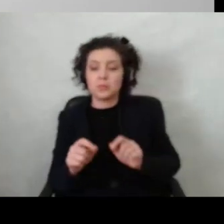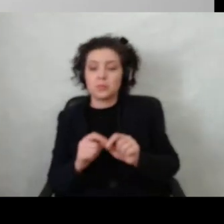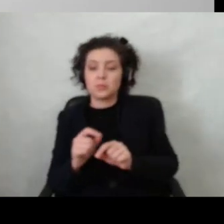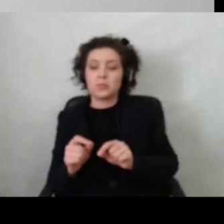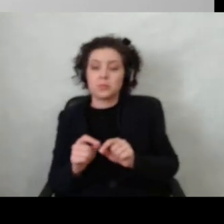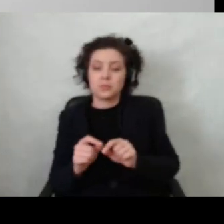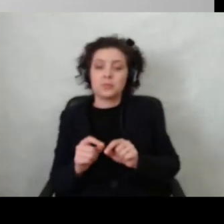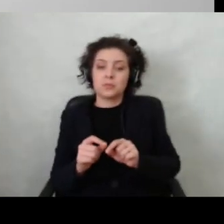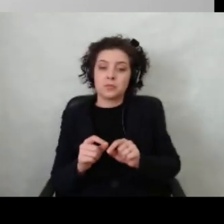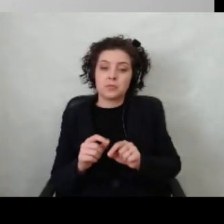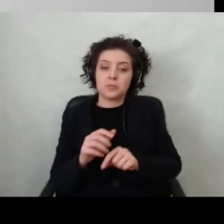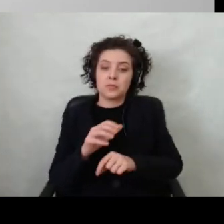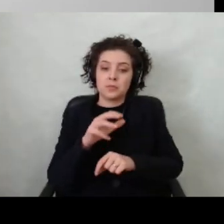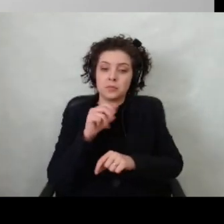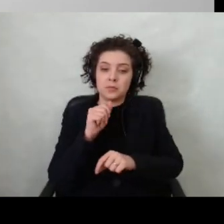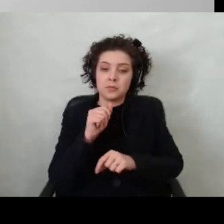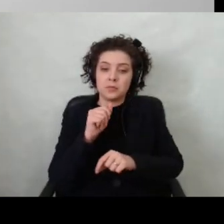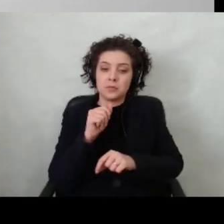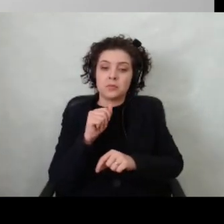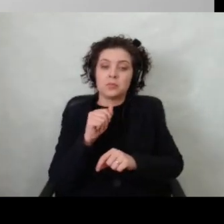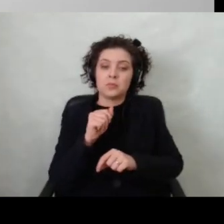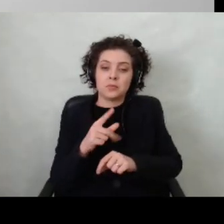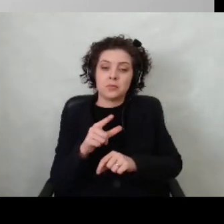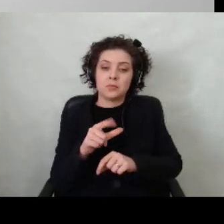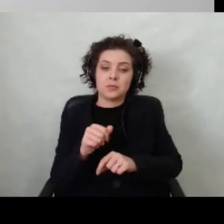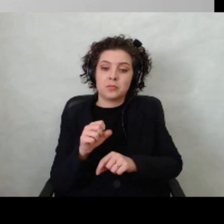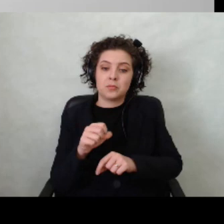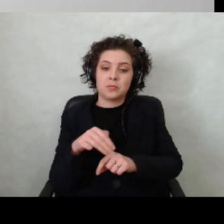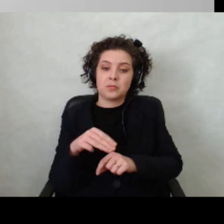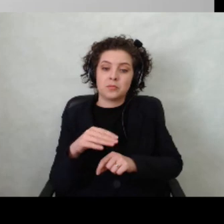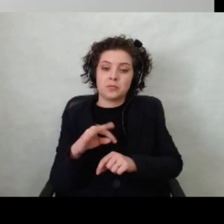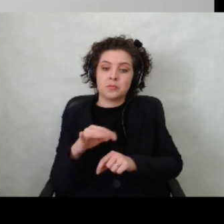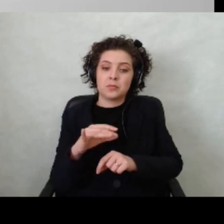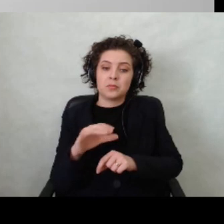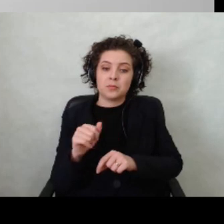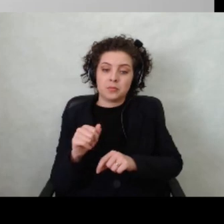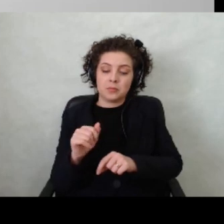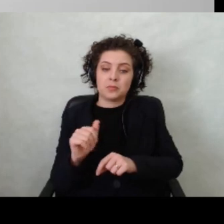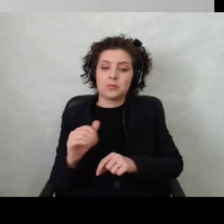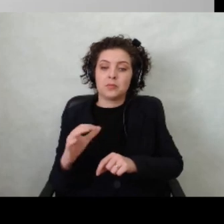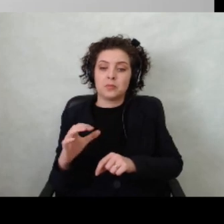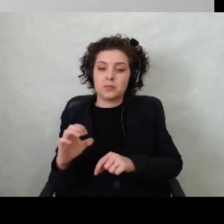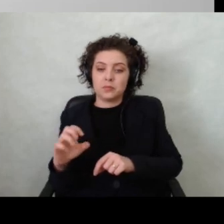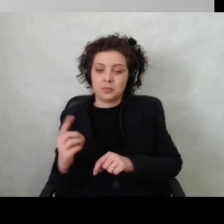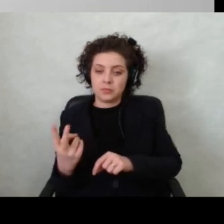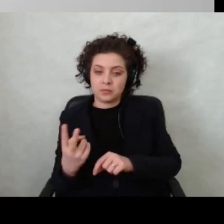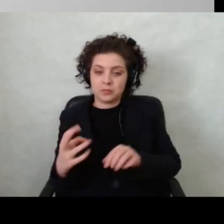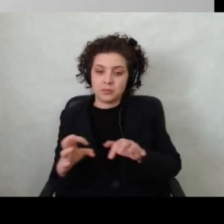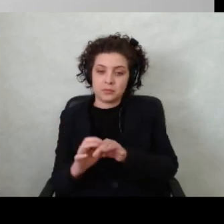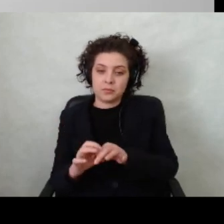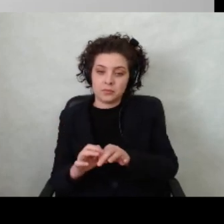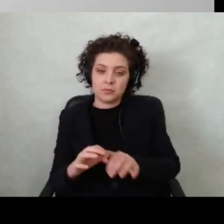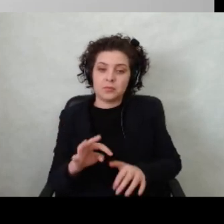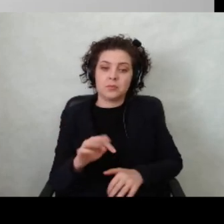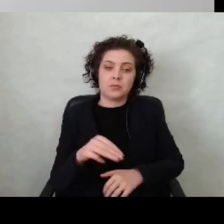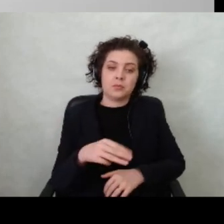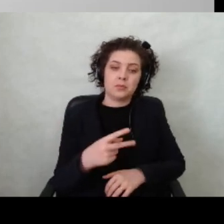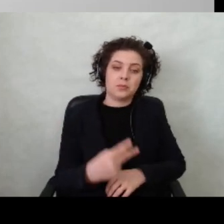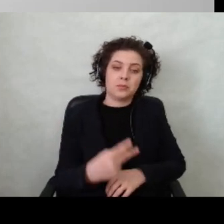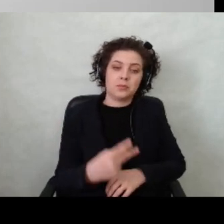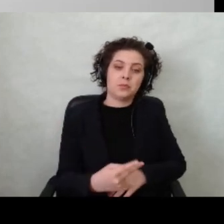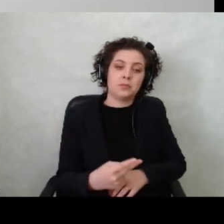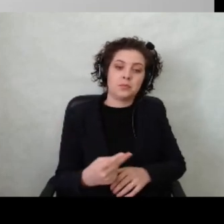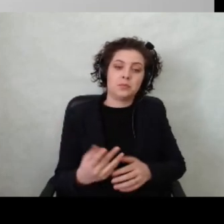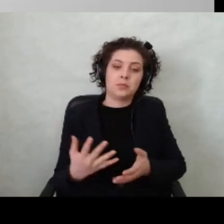plasmática, né, pela membrana plasmática, se ligando na ACE2 e também na TMPRSS2. Portanto,